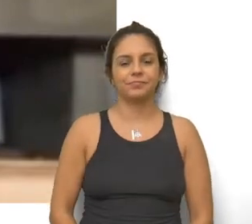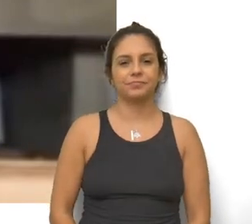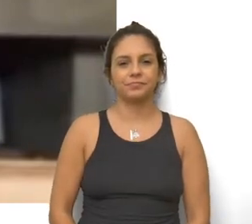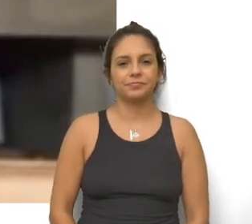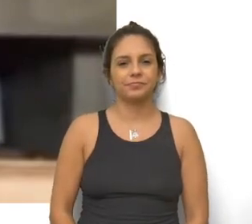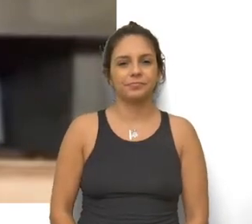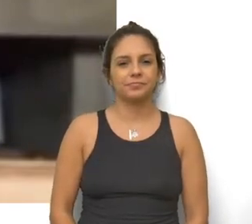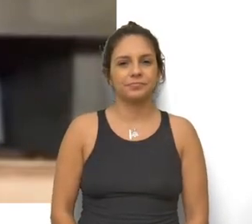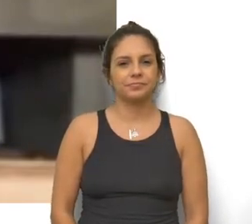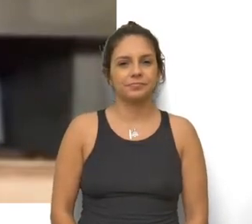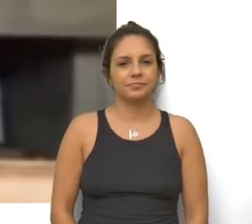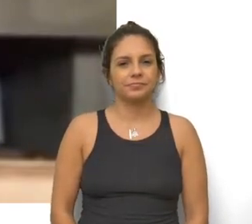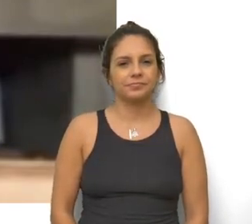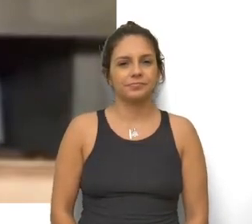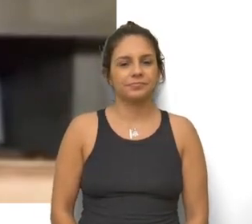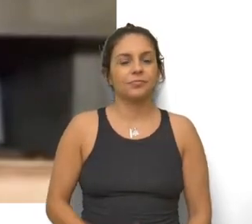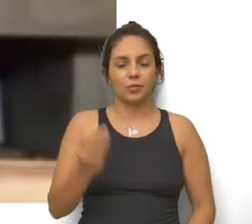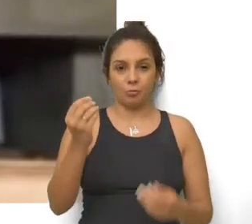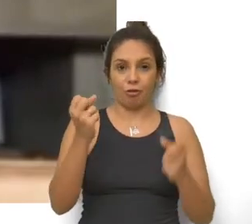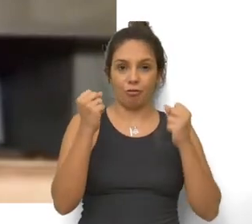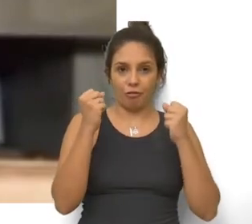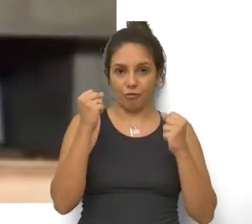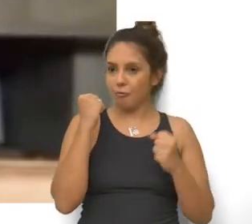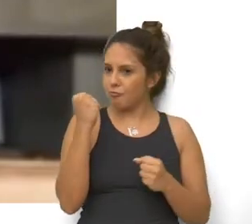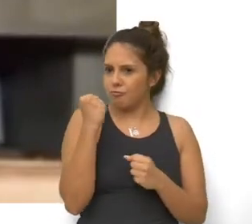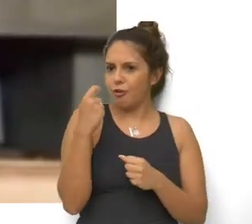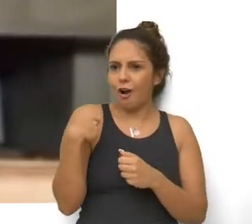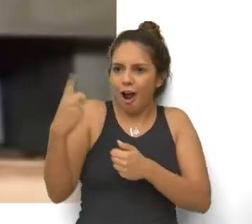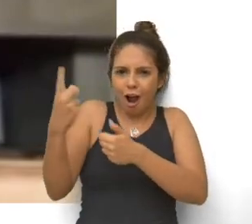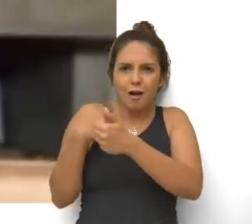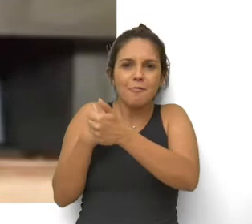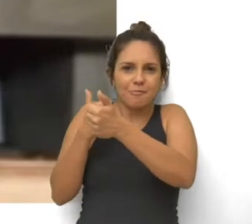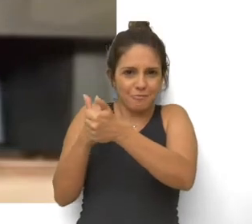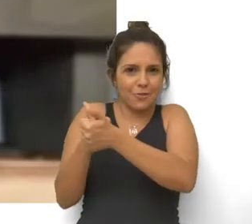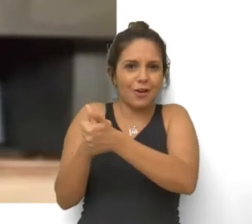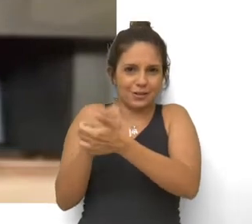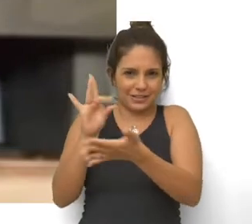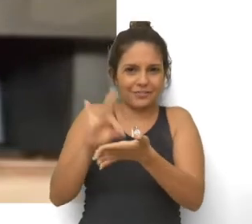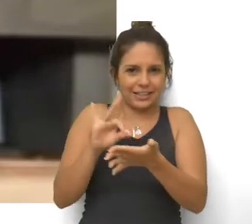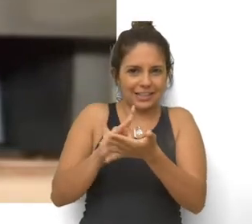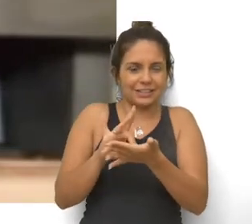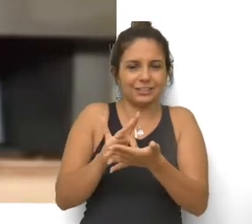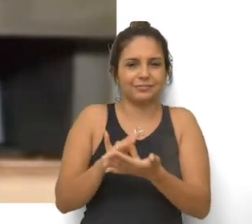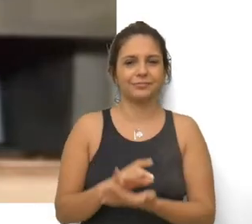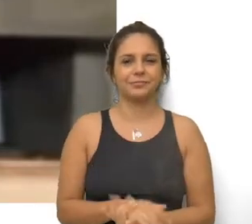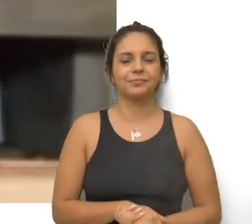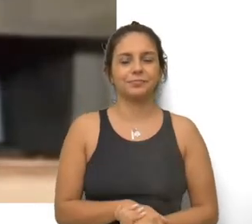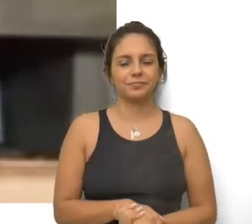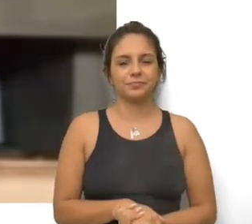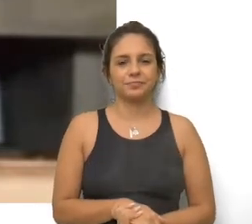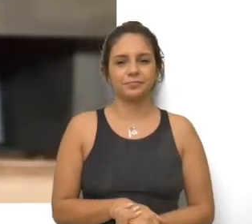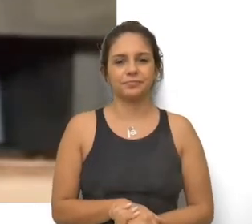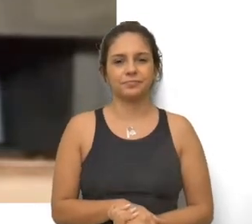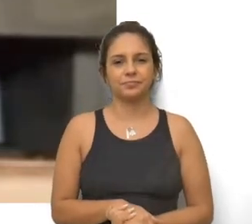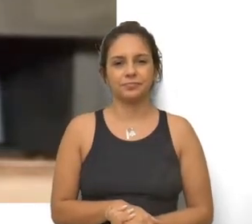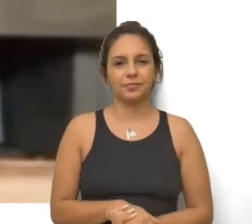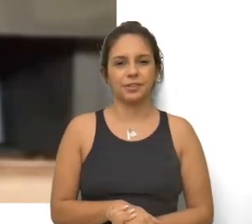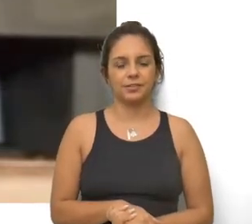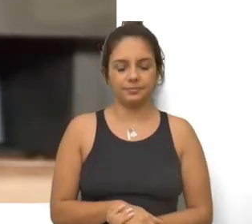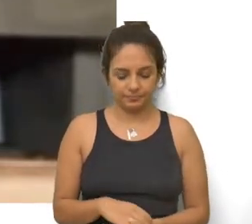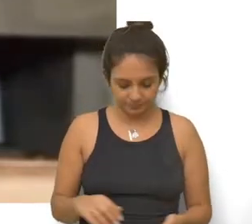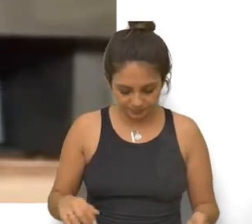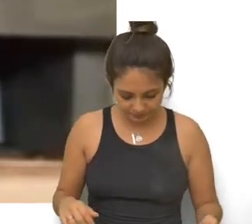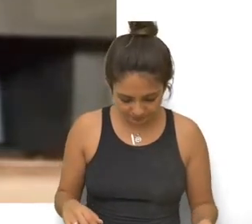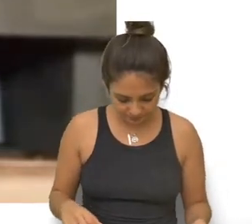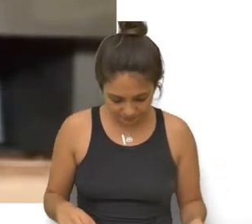era muito, muito forte essa proximidade da realidade com a ficção, né? E vivemos